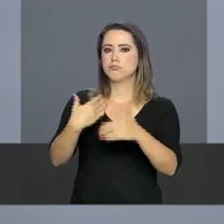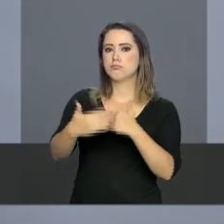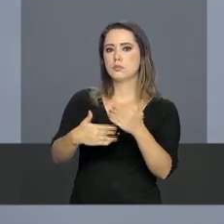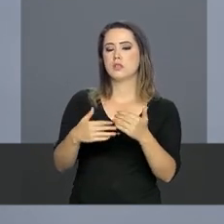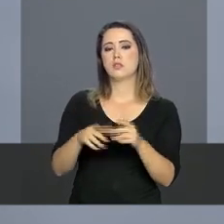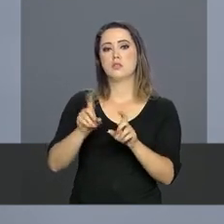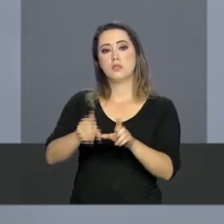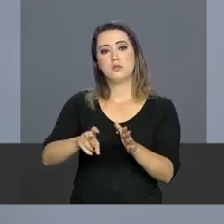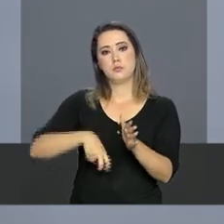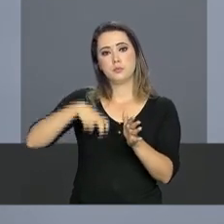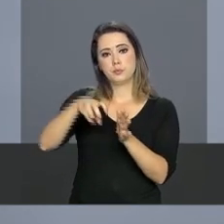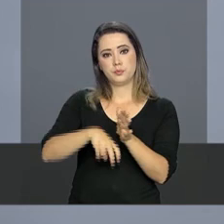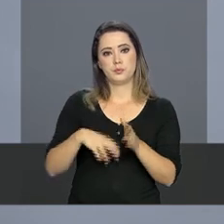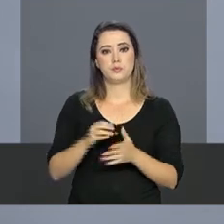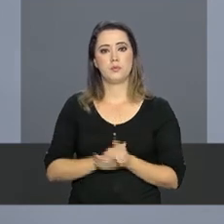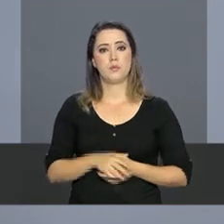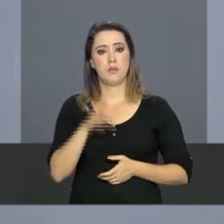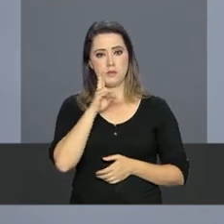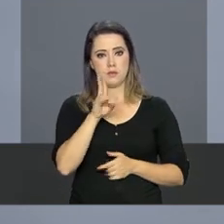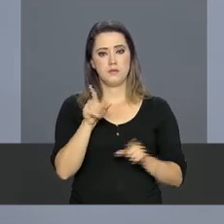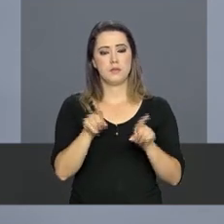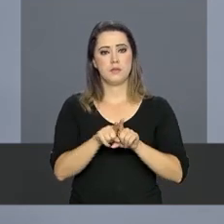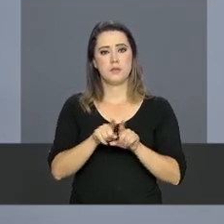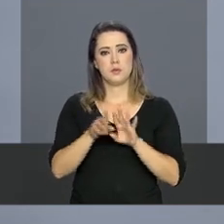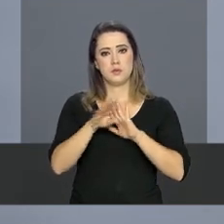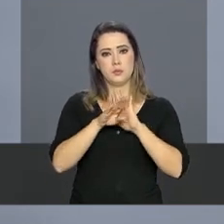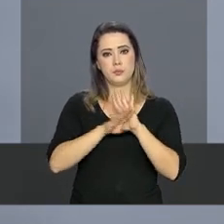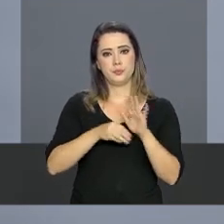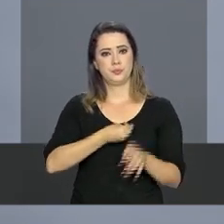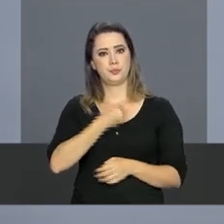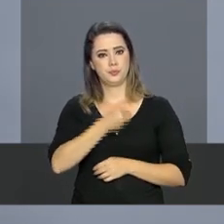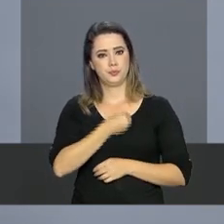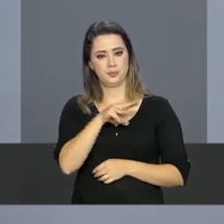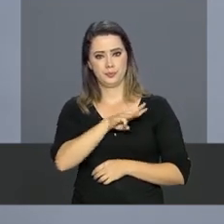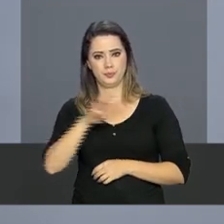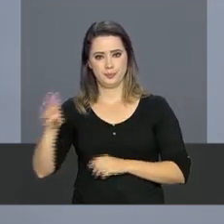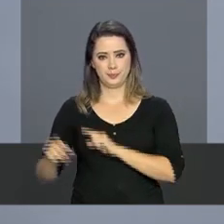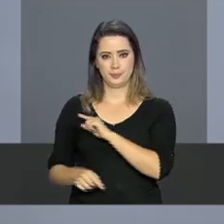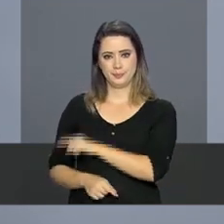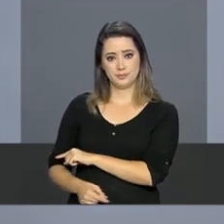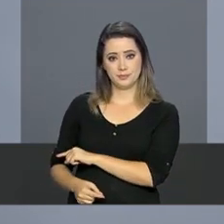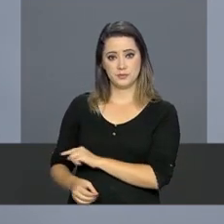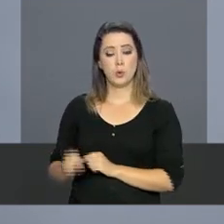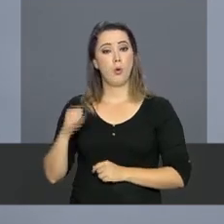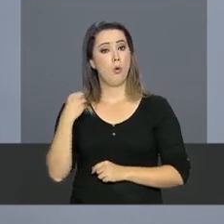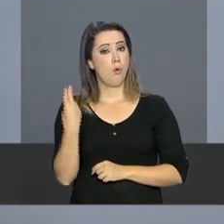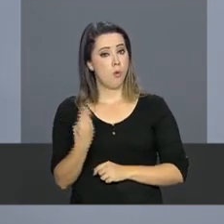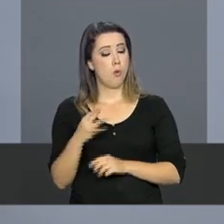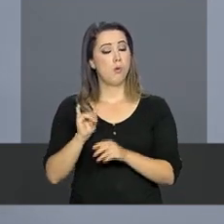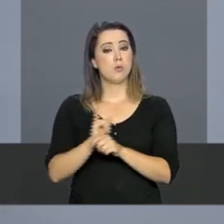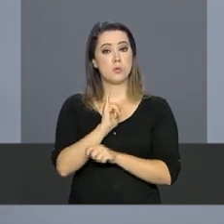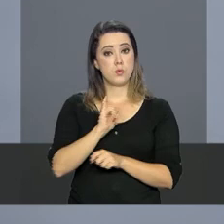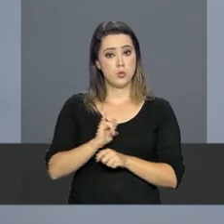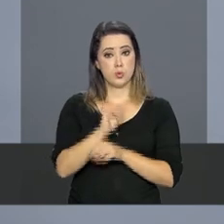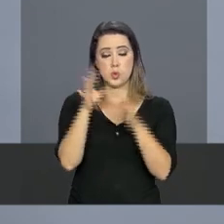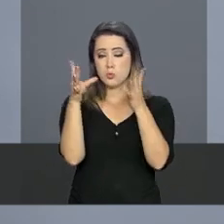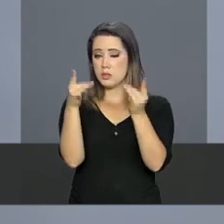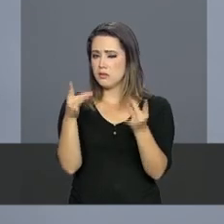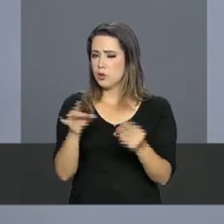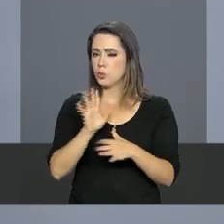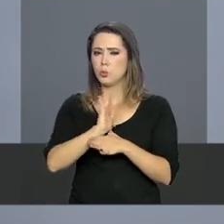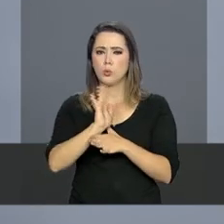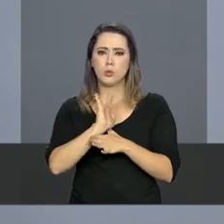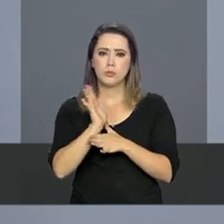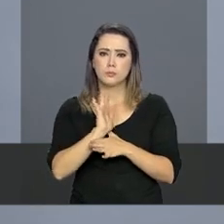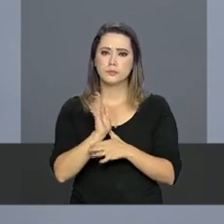do agronegócio você pode acompanhar a nossa programação ao vivo pelo site da npr na internet e todas as reportagens estão